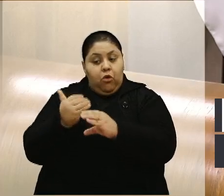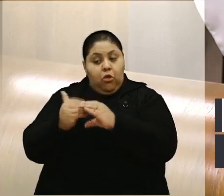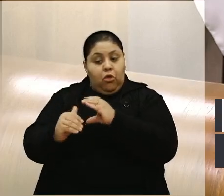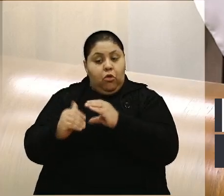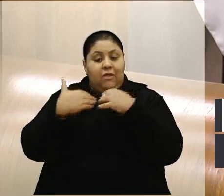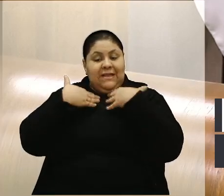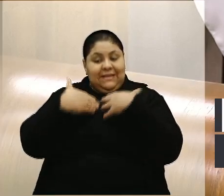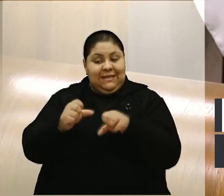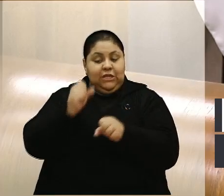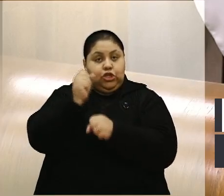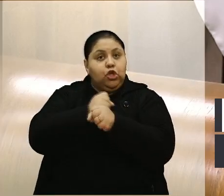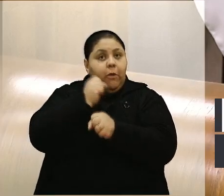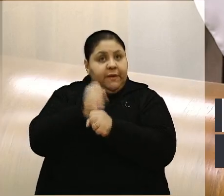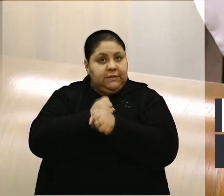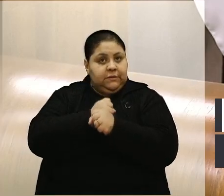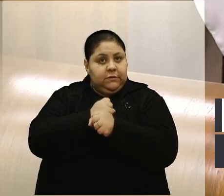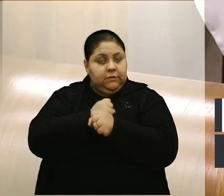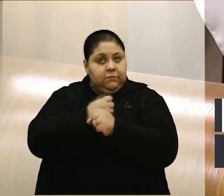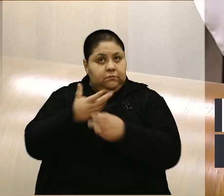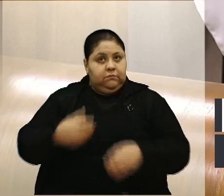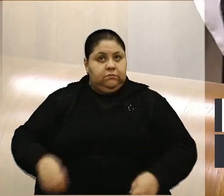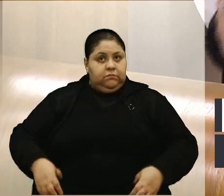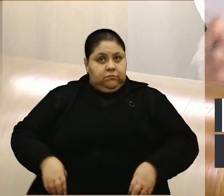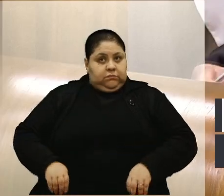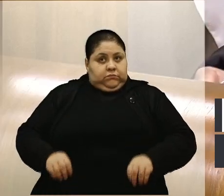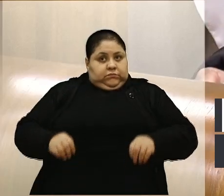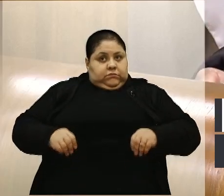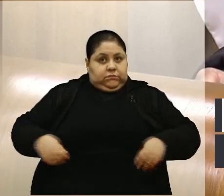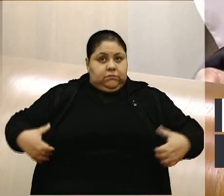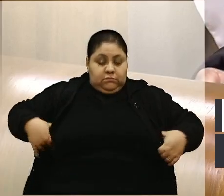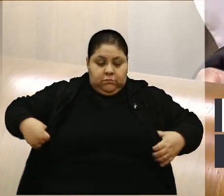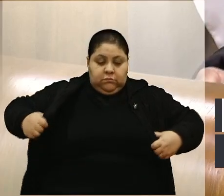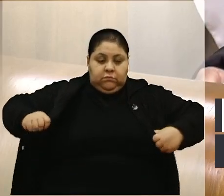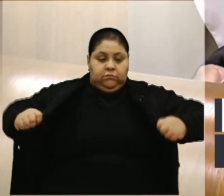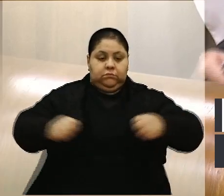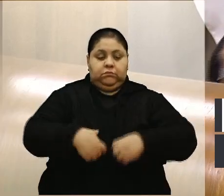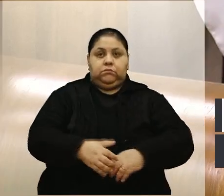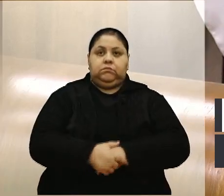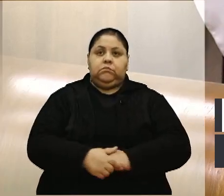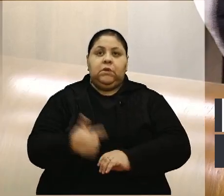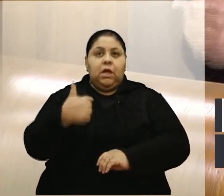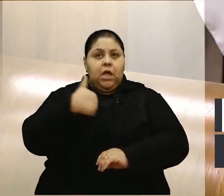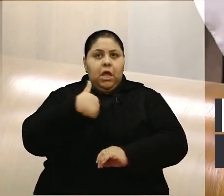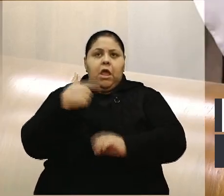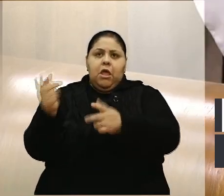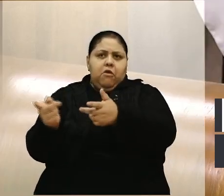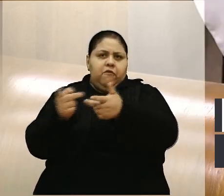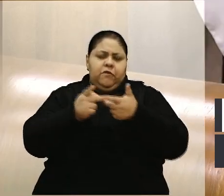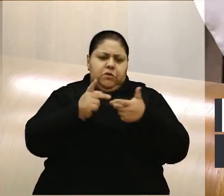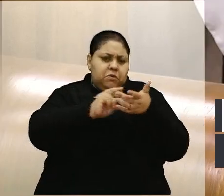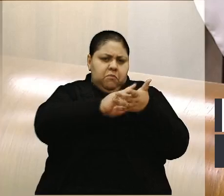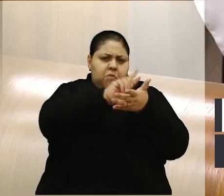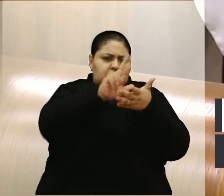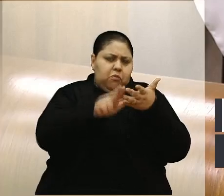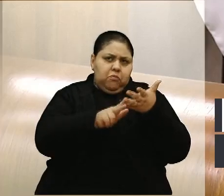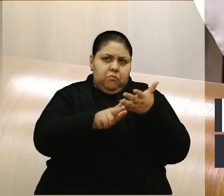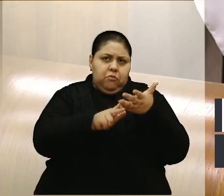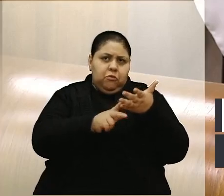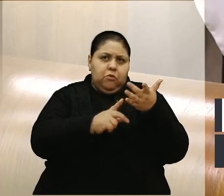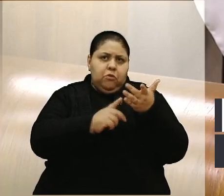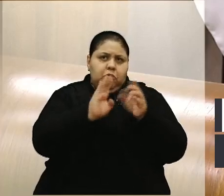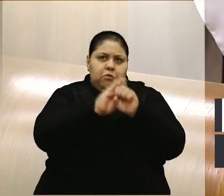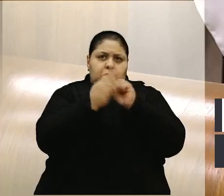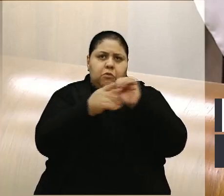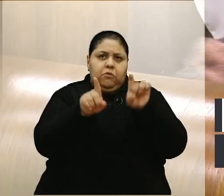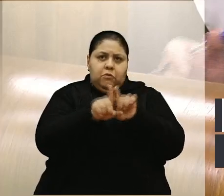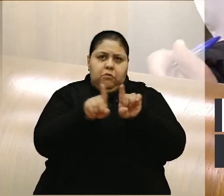Secretaria de Obras. Eu estive no Nova Esperança, no Monte Carmelo, nessa região. E